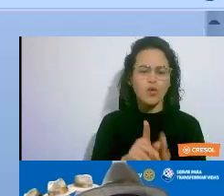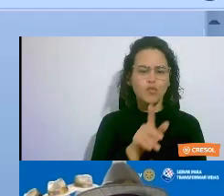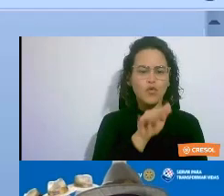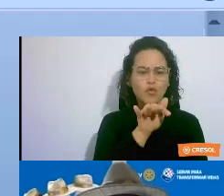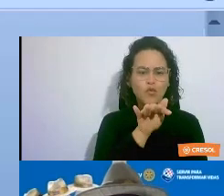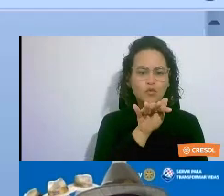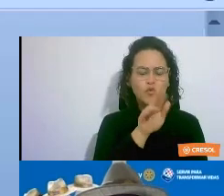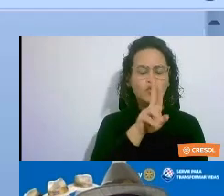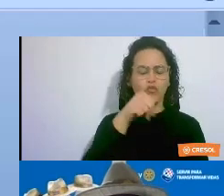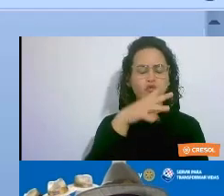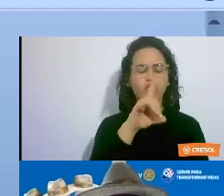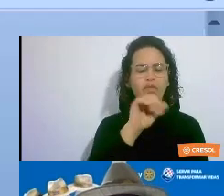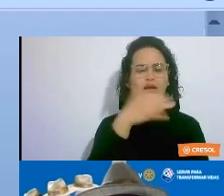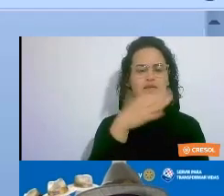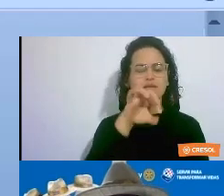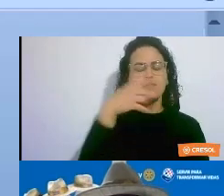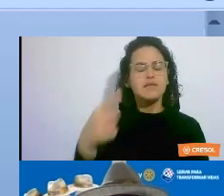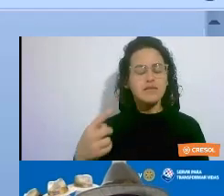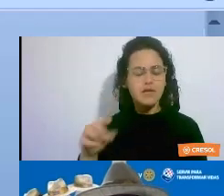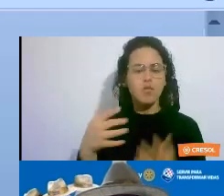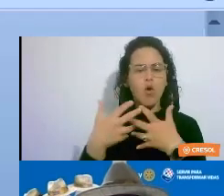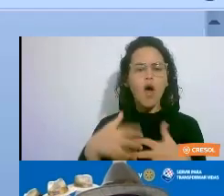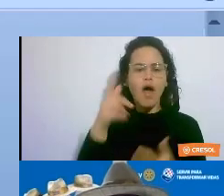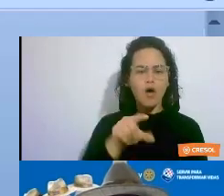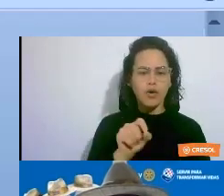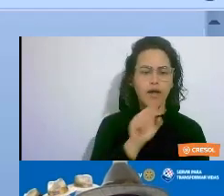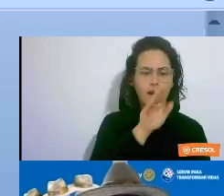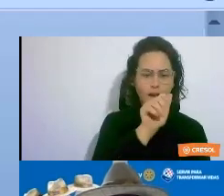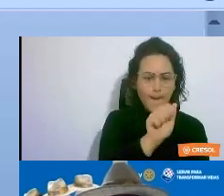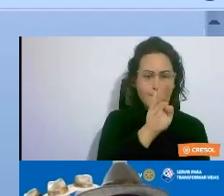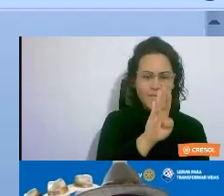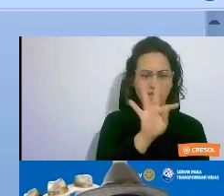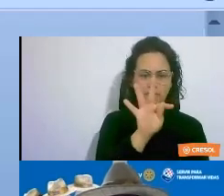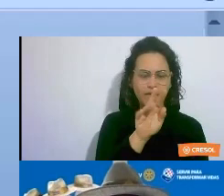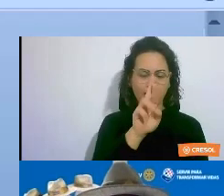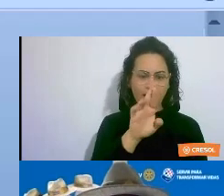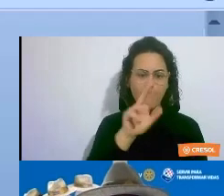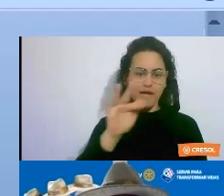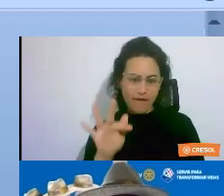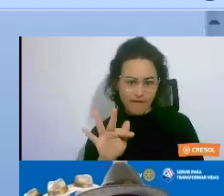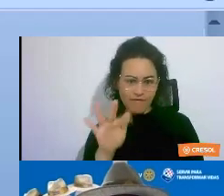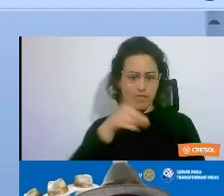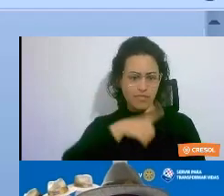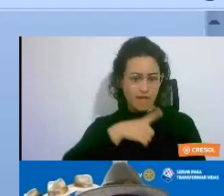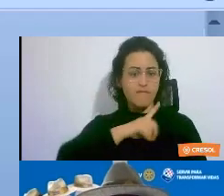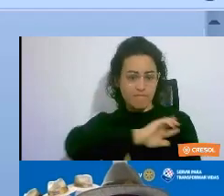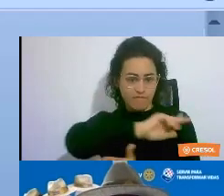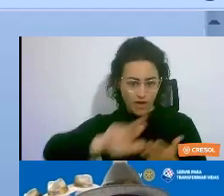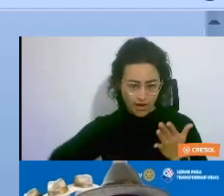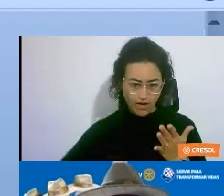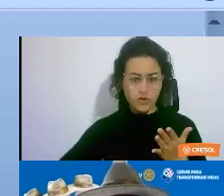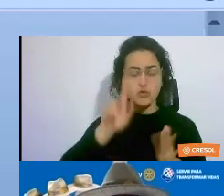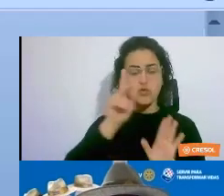Então, quais são eles? Aí nós temos o fundo anual. Nós temos a Polio Plus, onde muito bem apresentado aí,